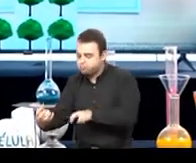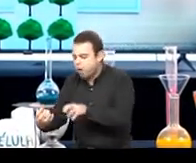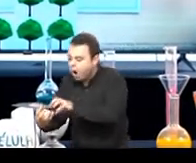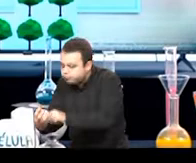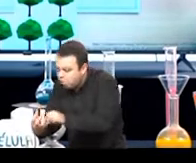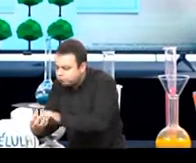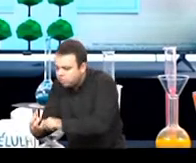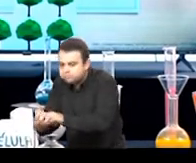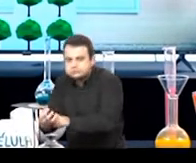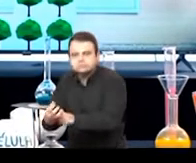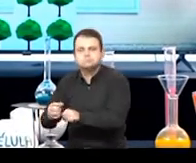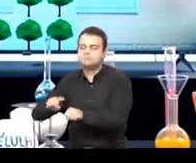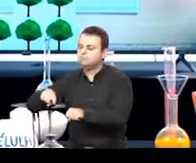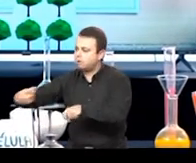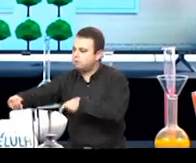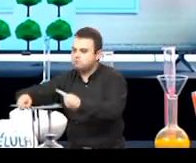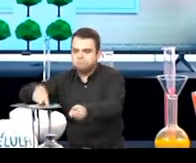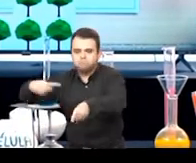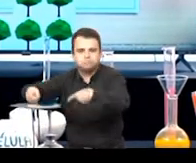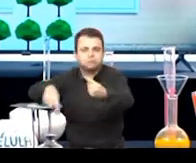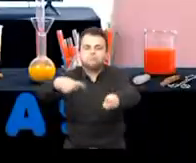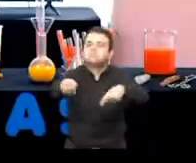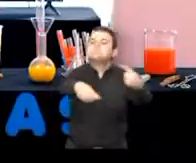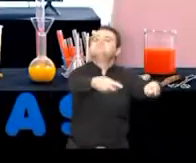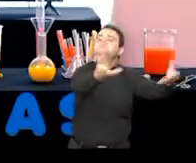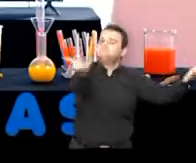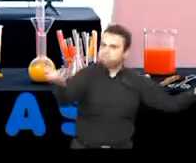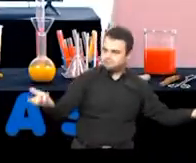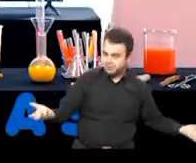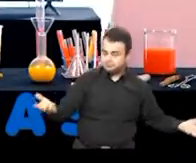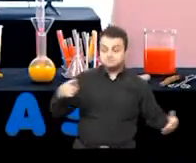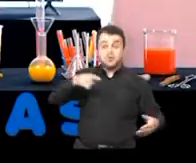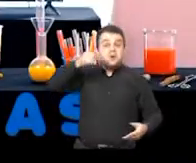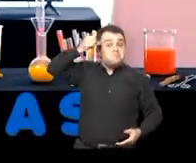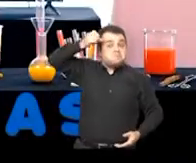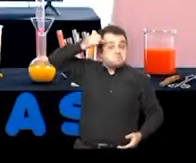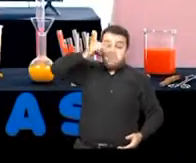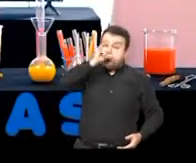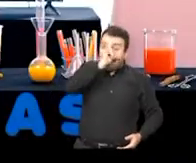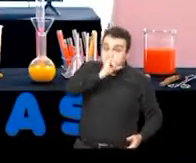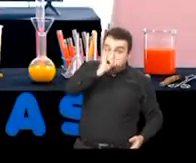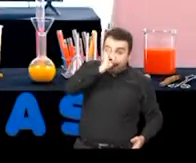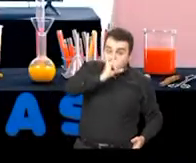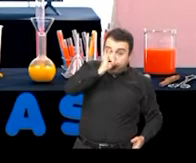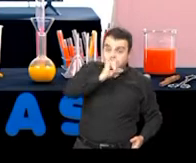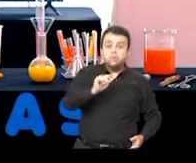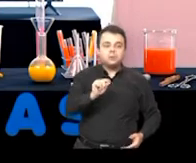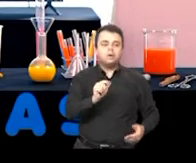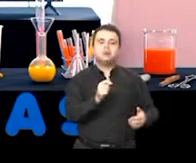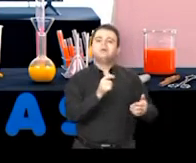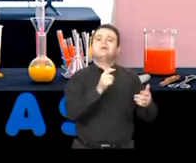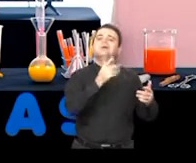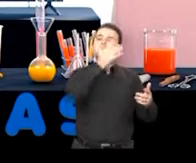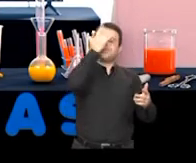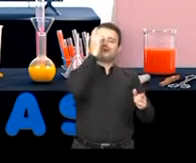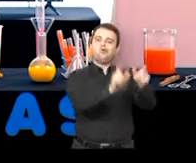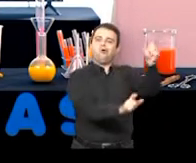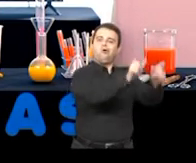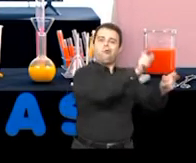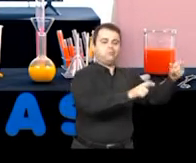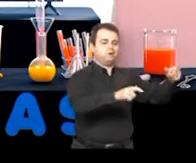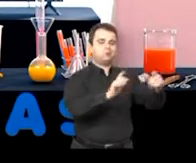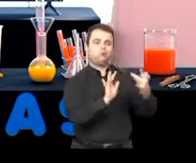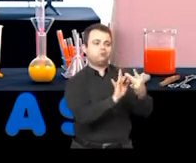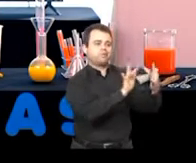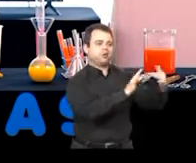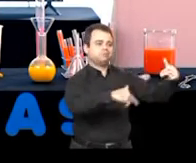possibilidade do vírus passar para o porco. Como o porco é um animal que está mais próximo do homem, vocês